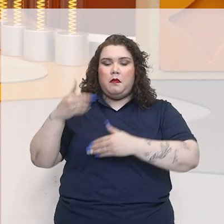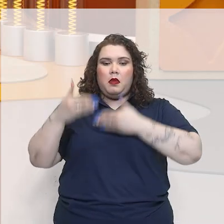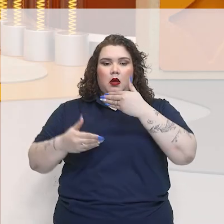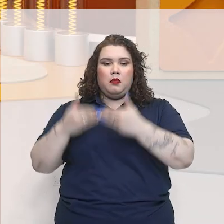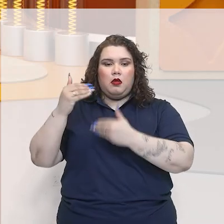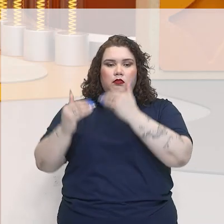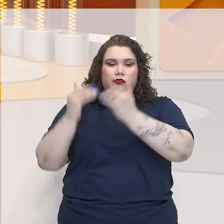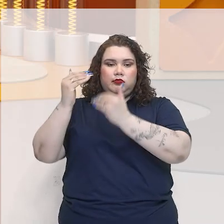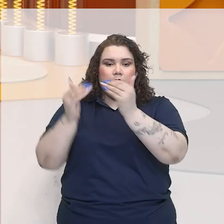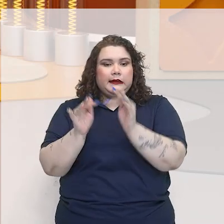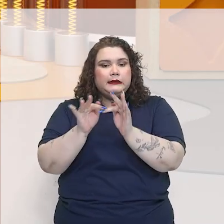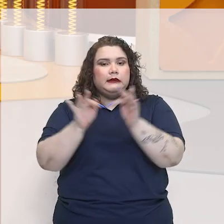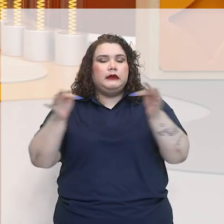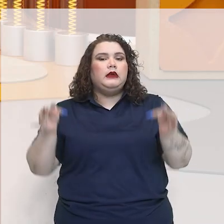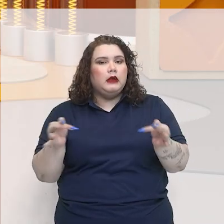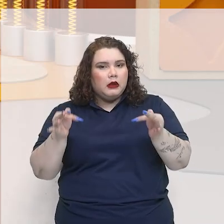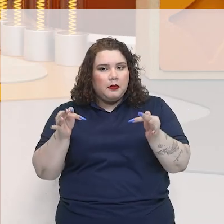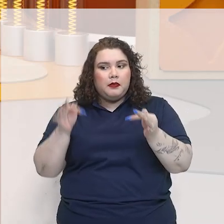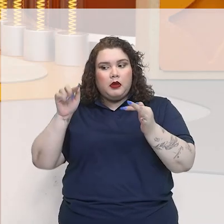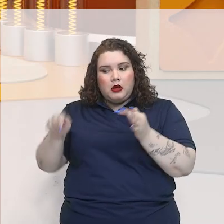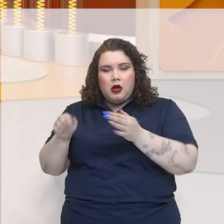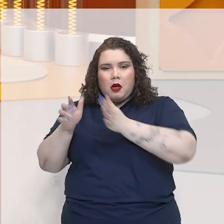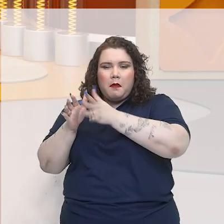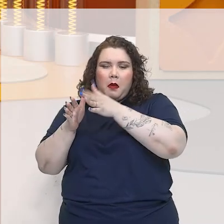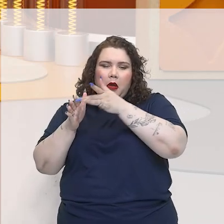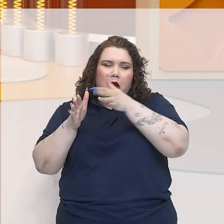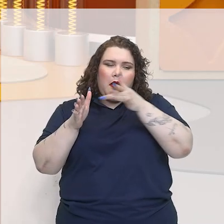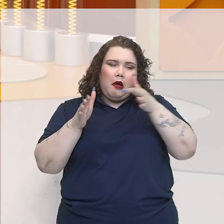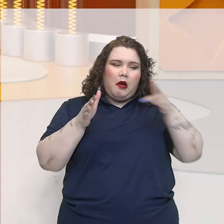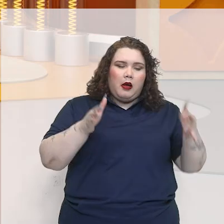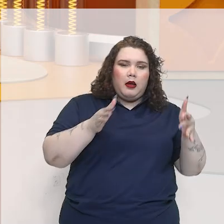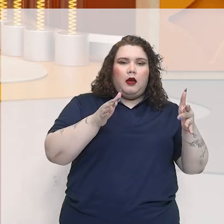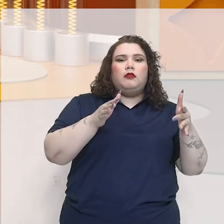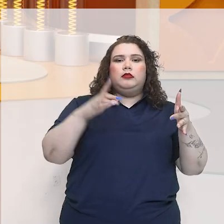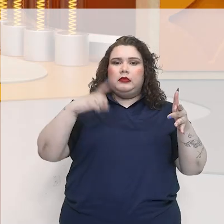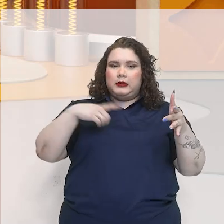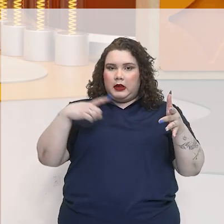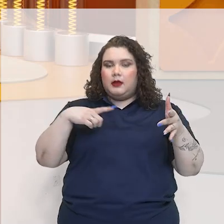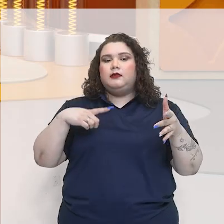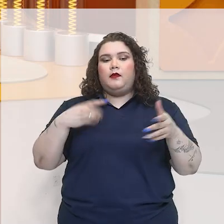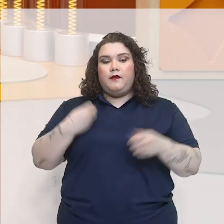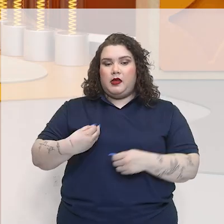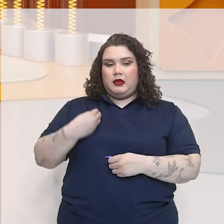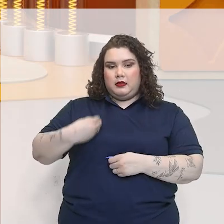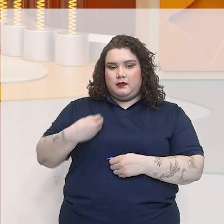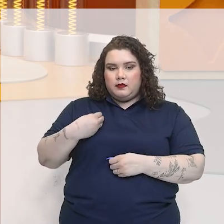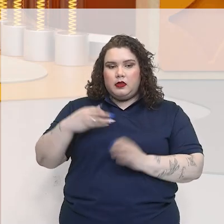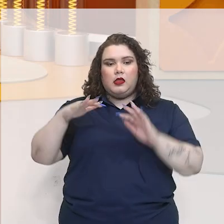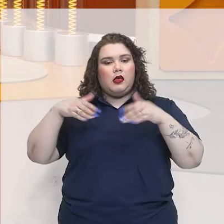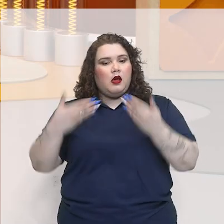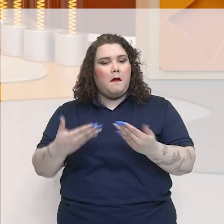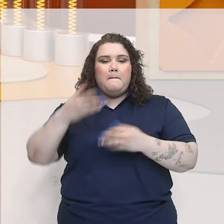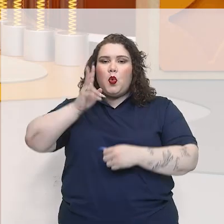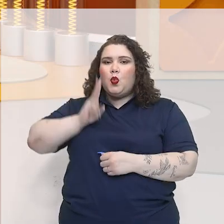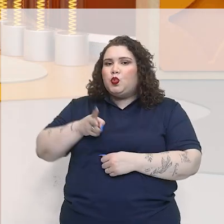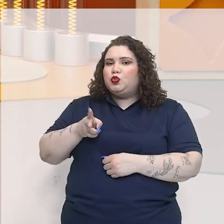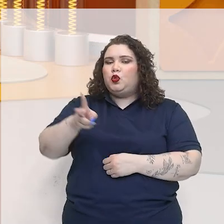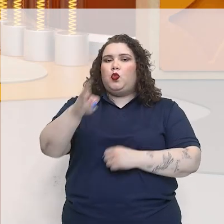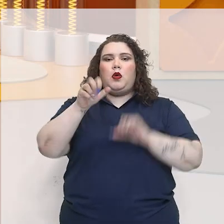forma mais simples para formas, então, mais complexas de vida e estão, então, em